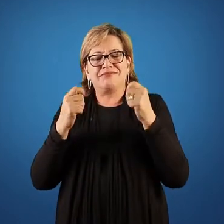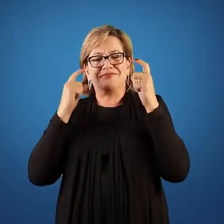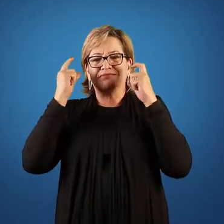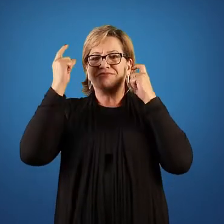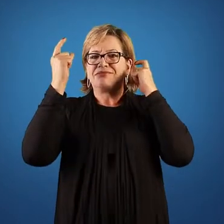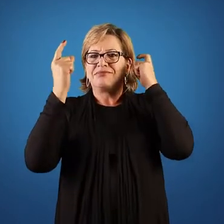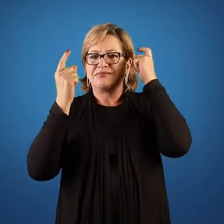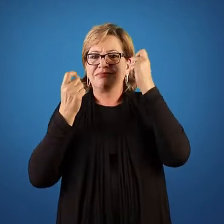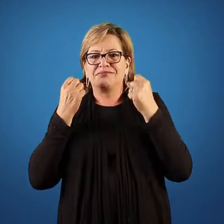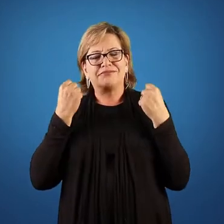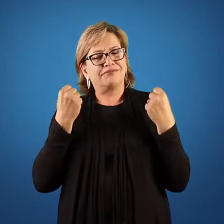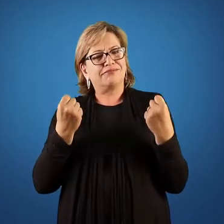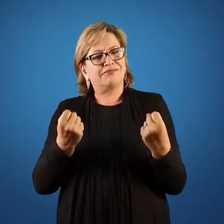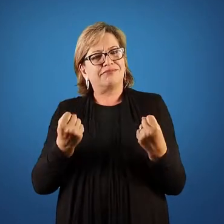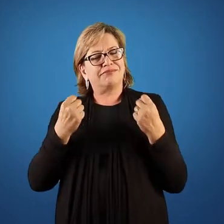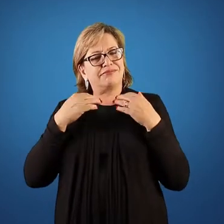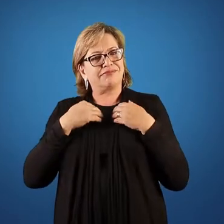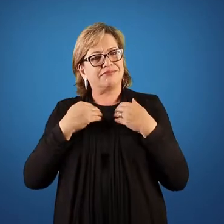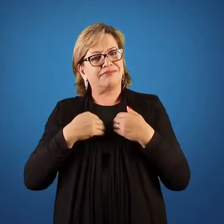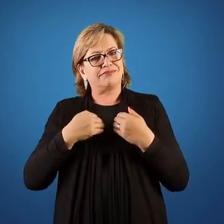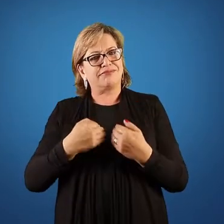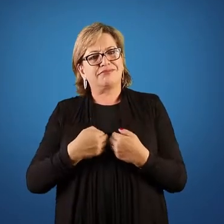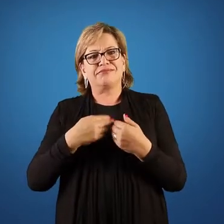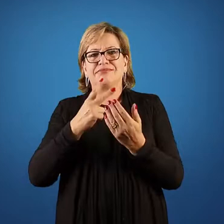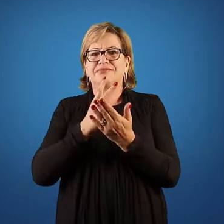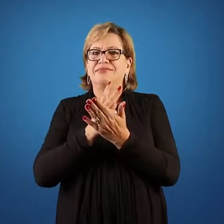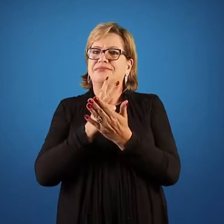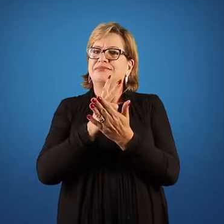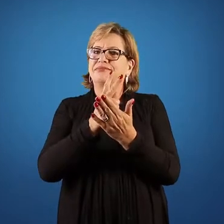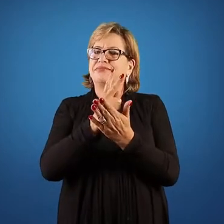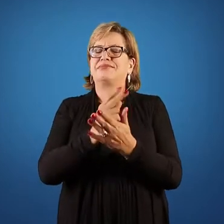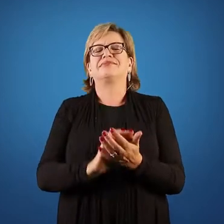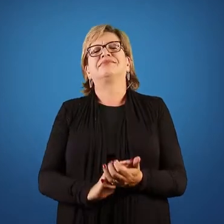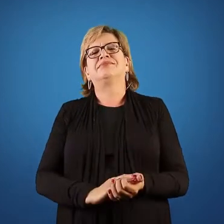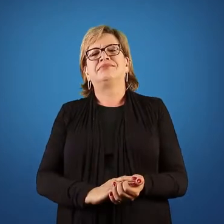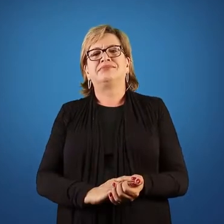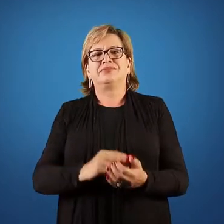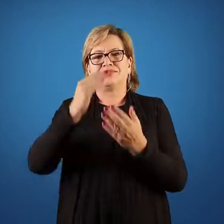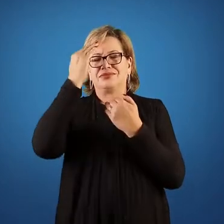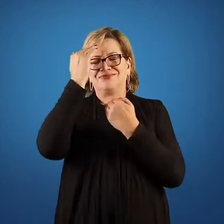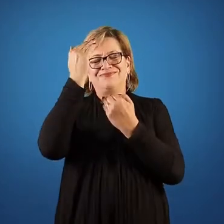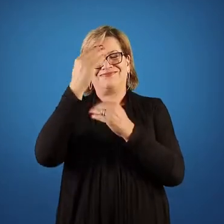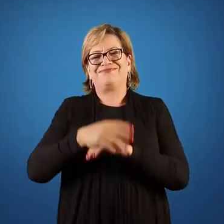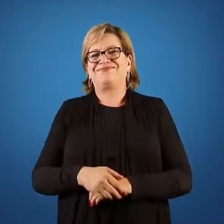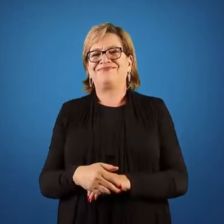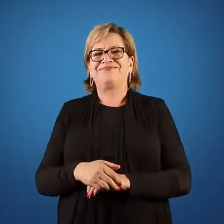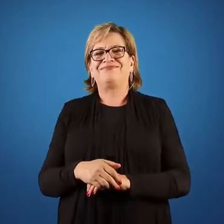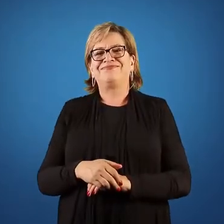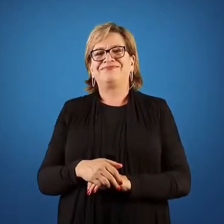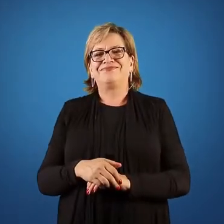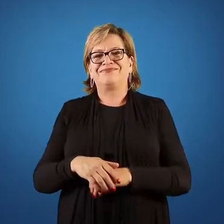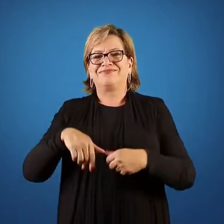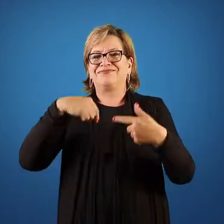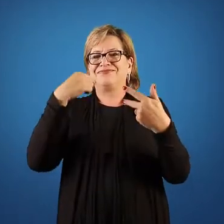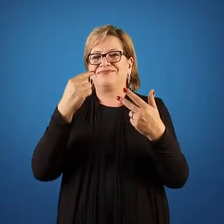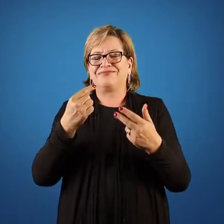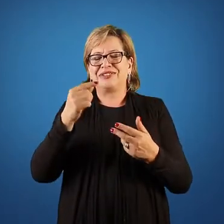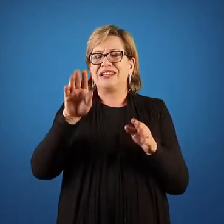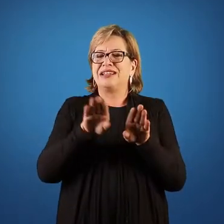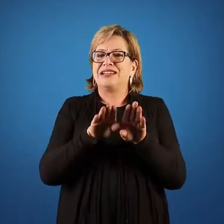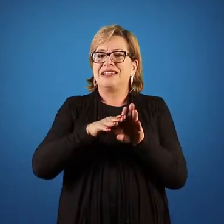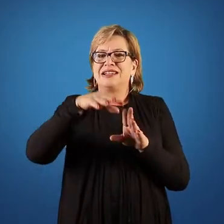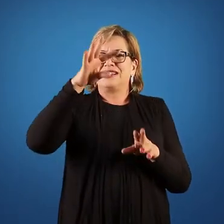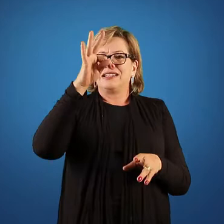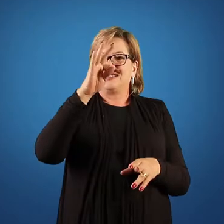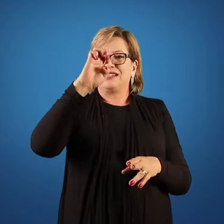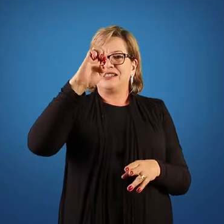com o peso do corpo o tempo inteiro fixando o tecido. Obrigada, Eduardo. O tecido, gente, ele